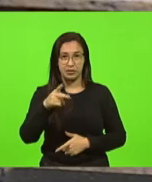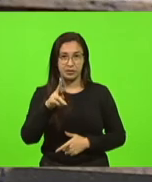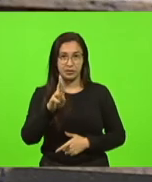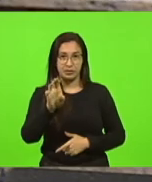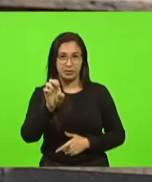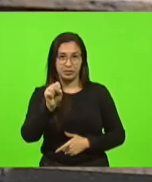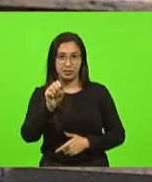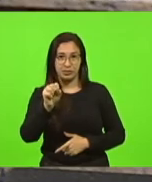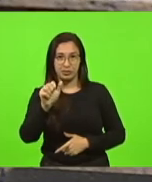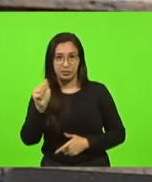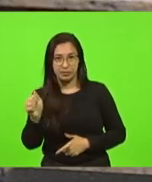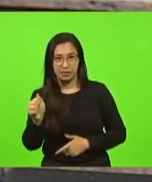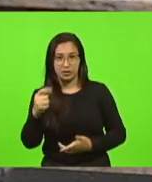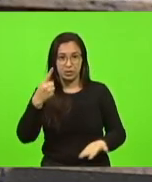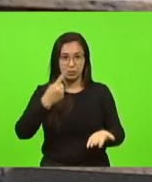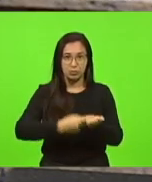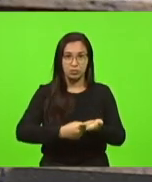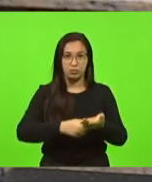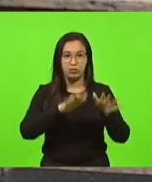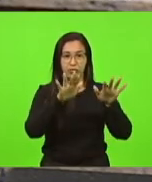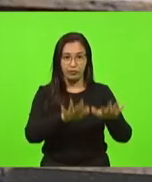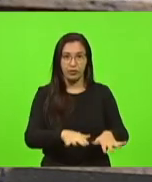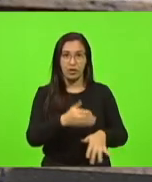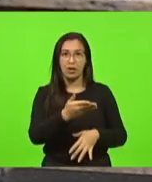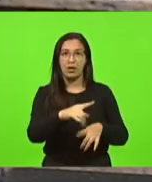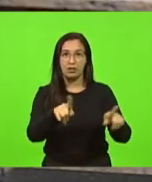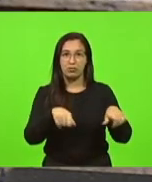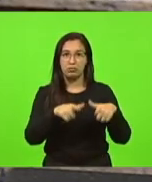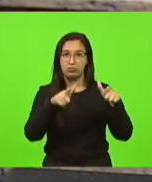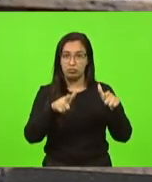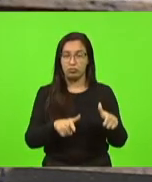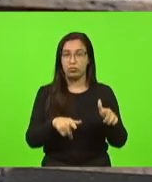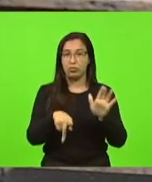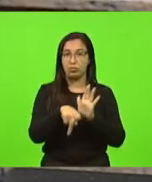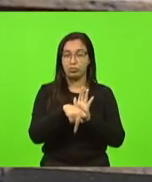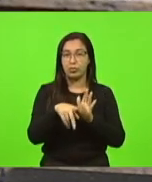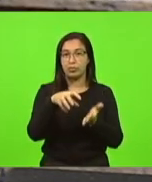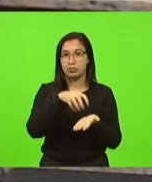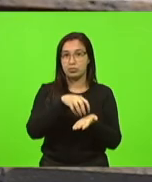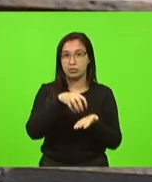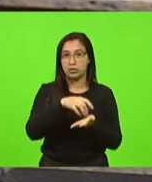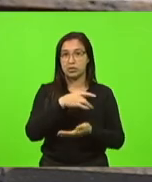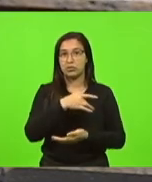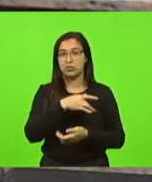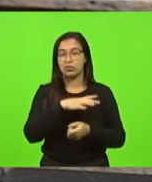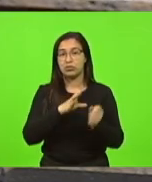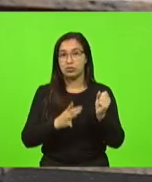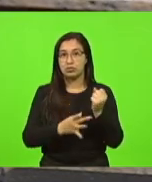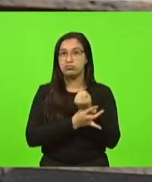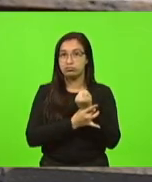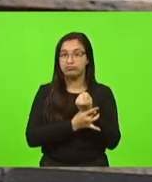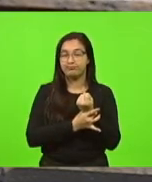desse espaço. Um espaço bem